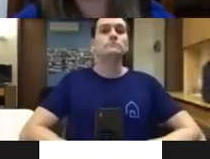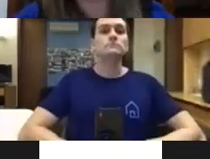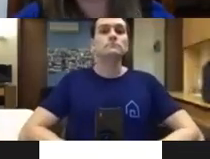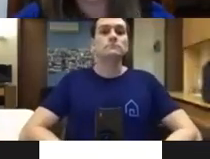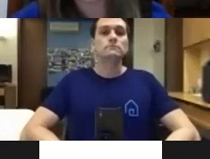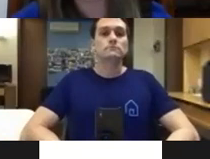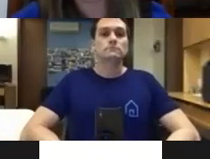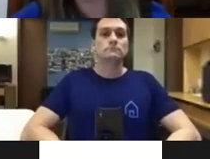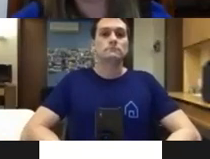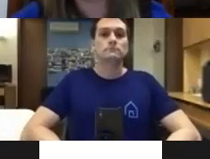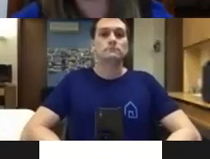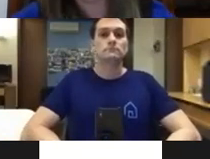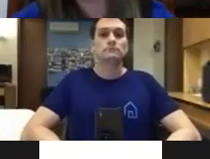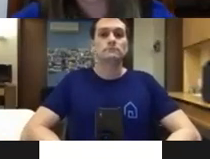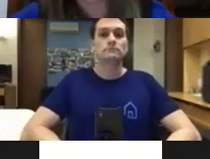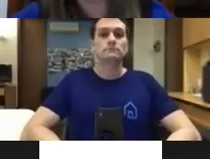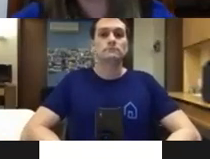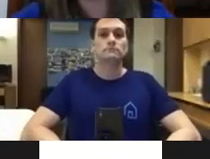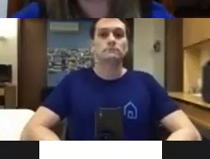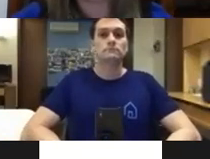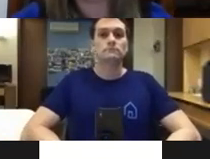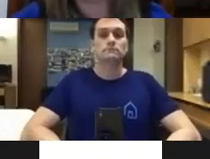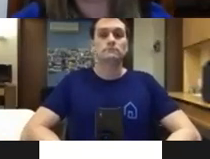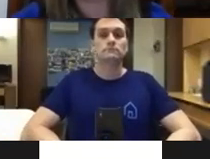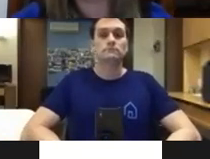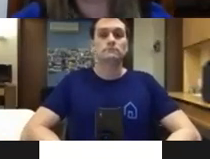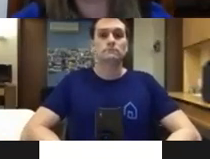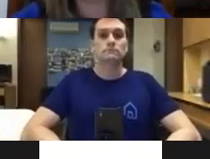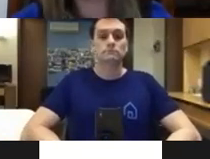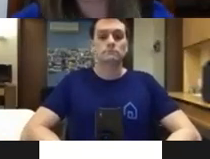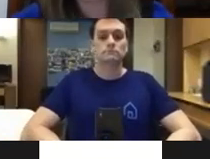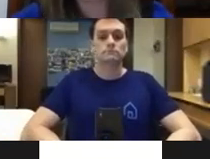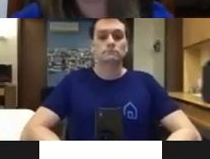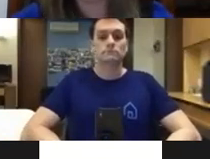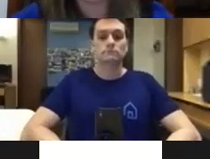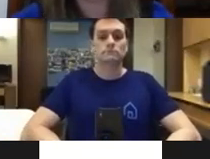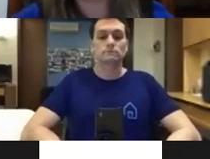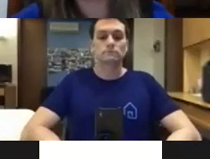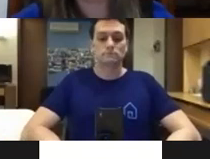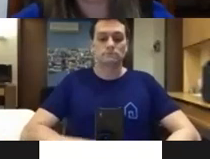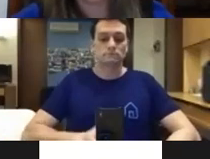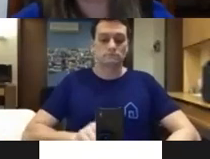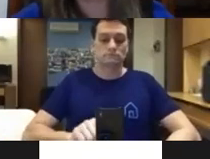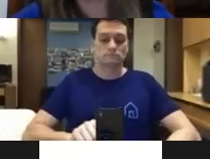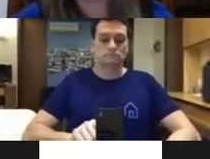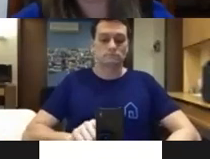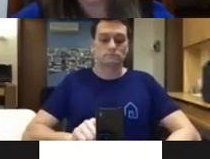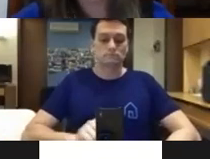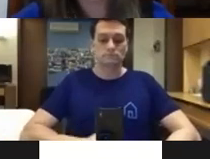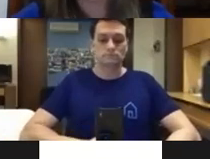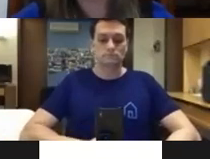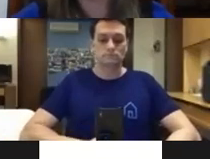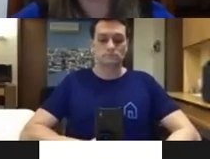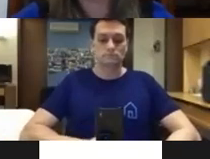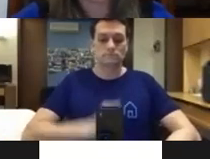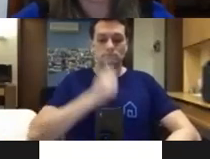poucos, 40 graus, em situação de incêndio. Então, eu vou abordar um pouquinho as mudanças químicas